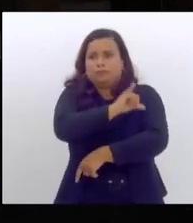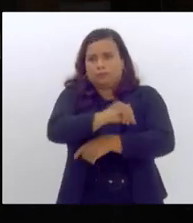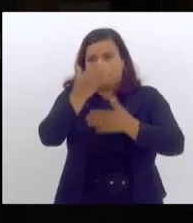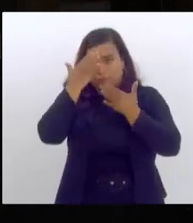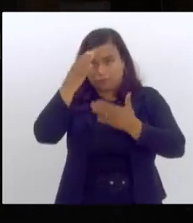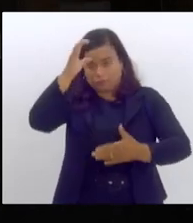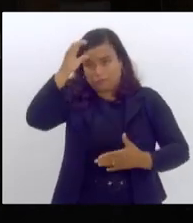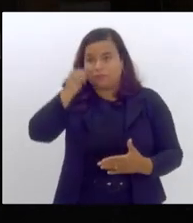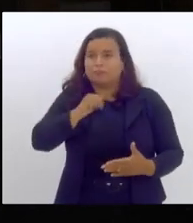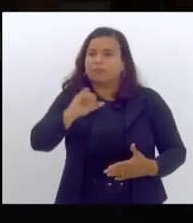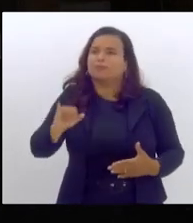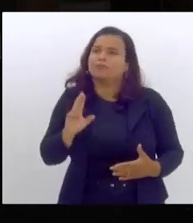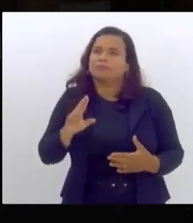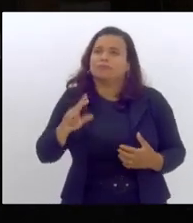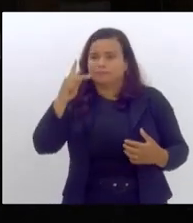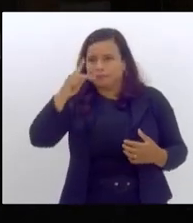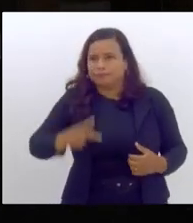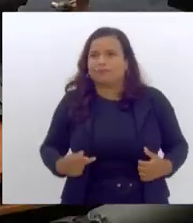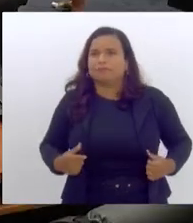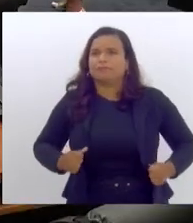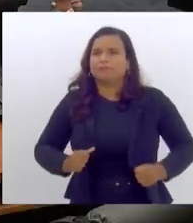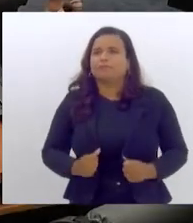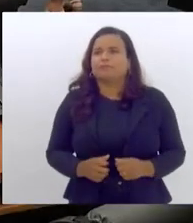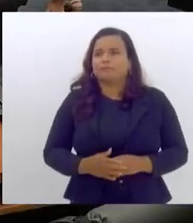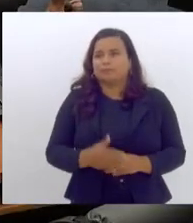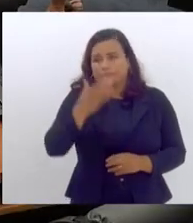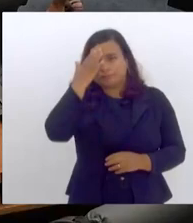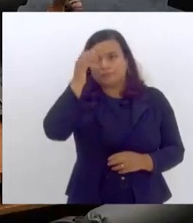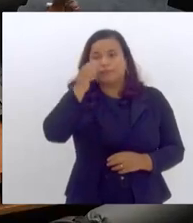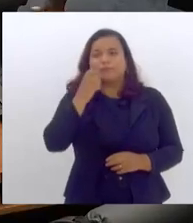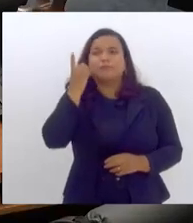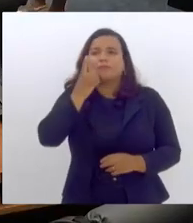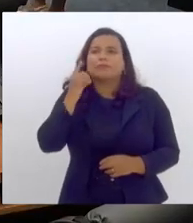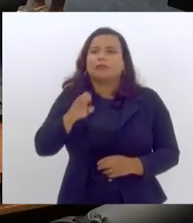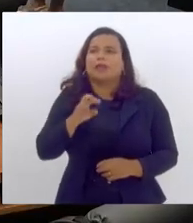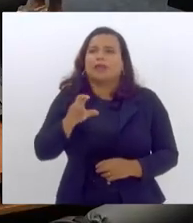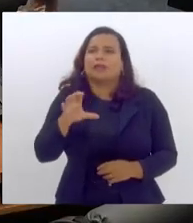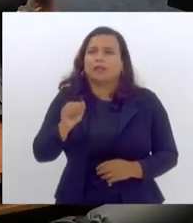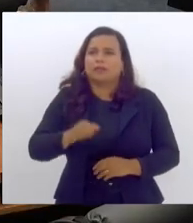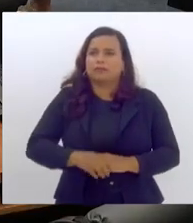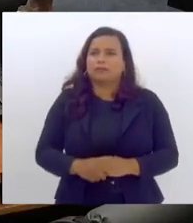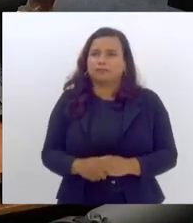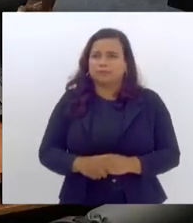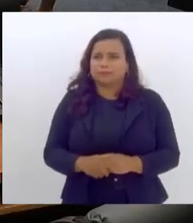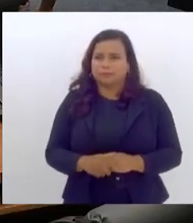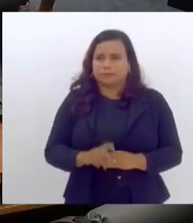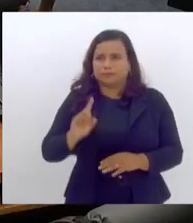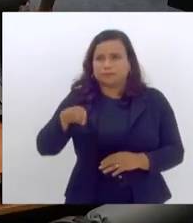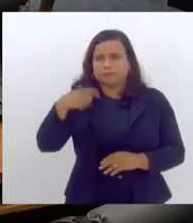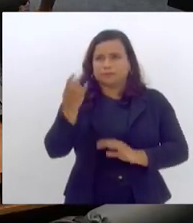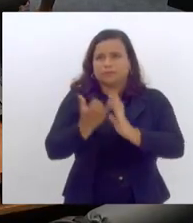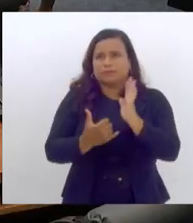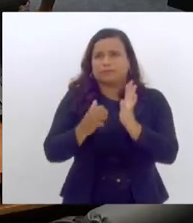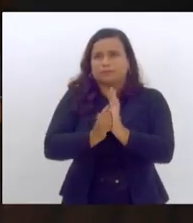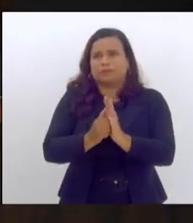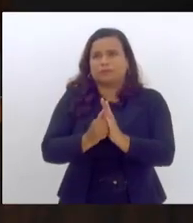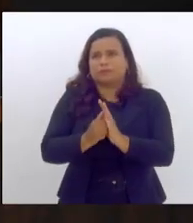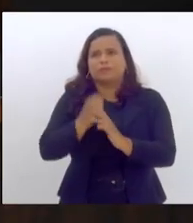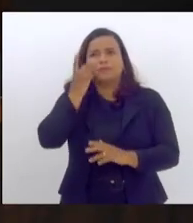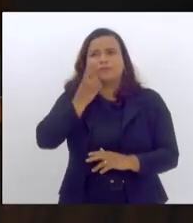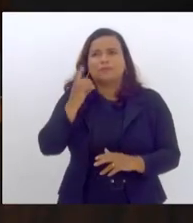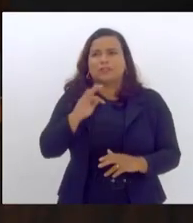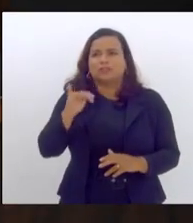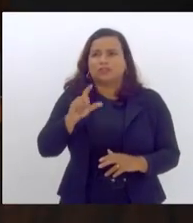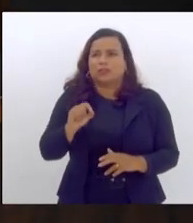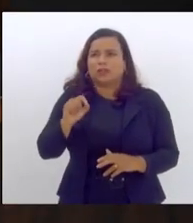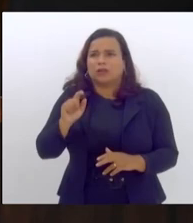Obrigada, tia Ju. Obrigada, presidenta. Obrigada, deputada Élica. Próximo orador inscrito, o deputado Tiago Galhaço, que